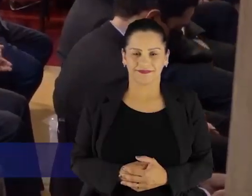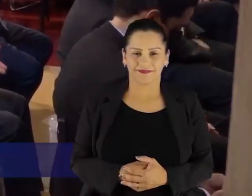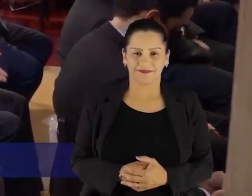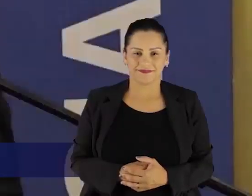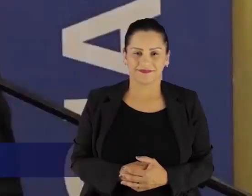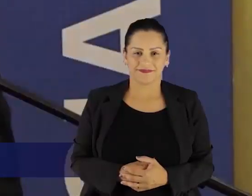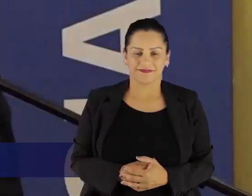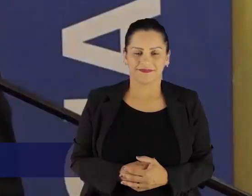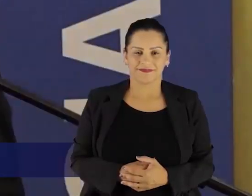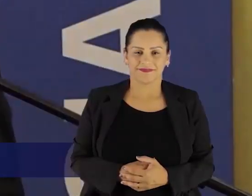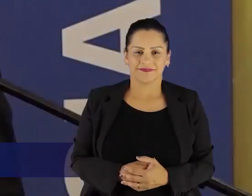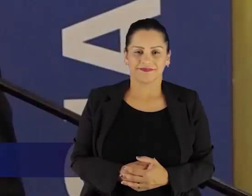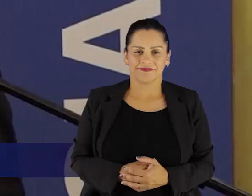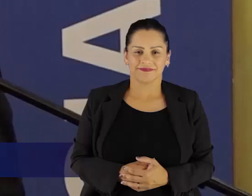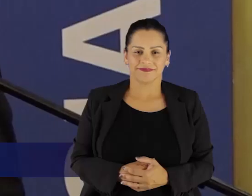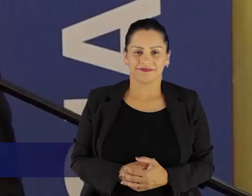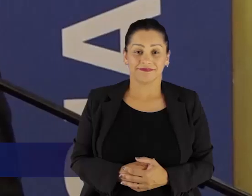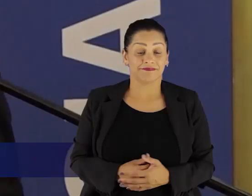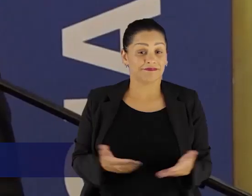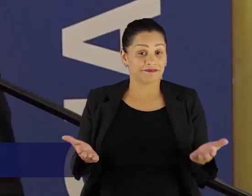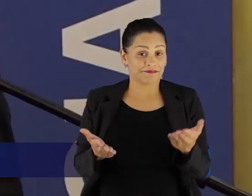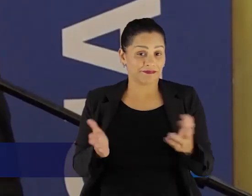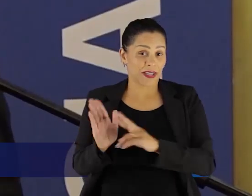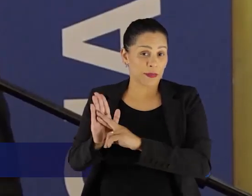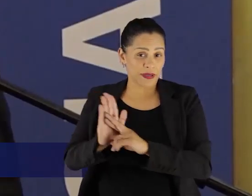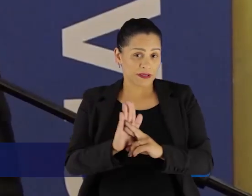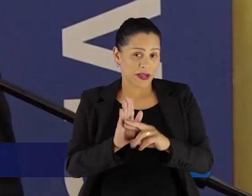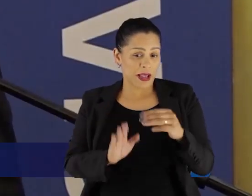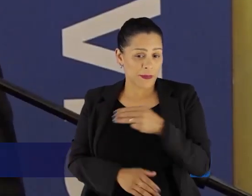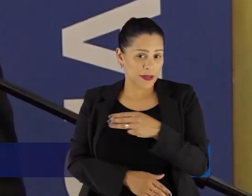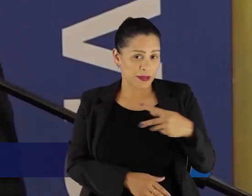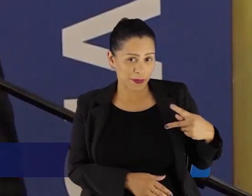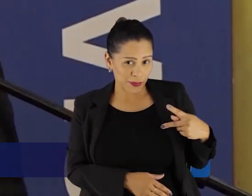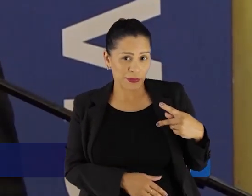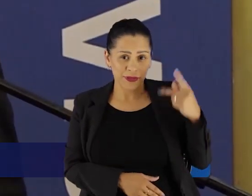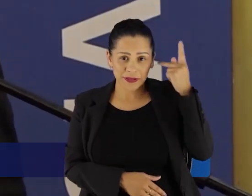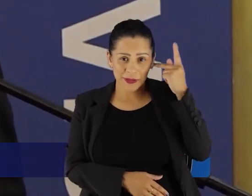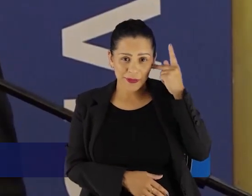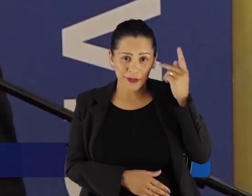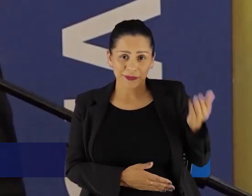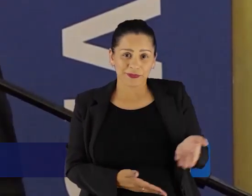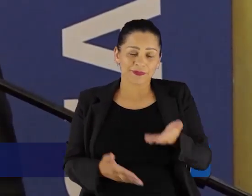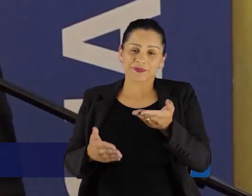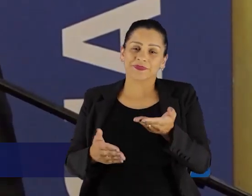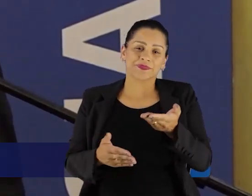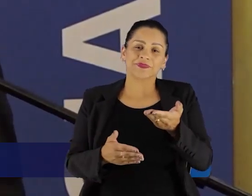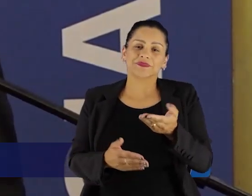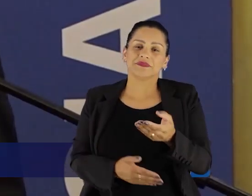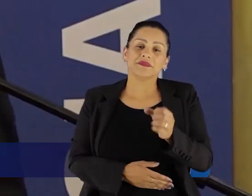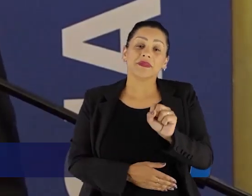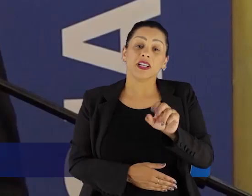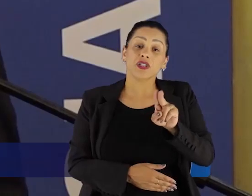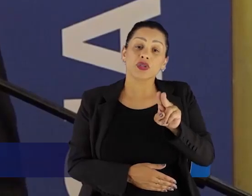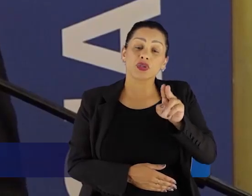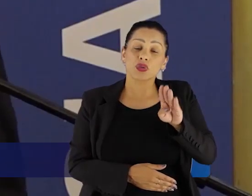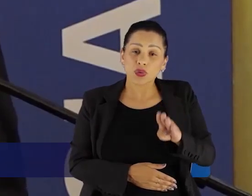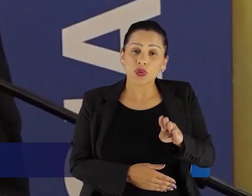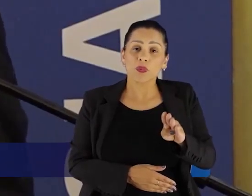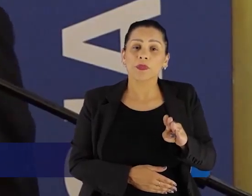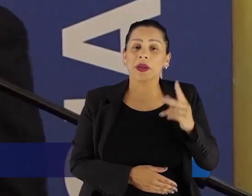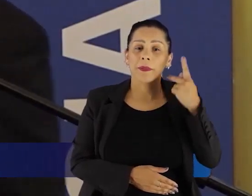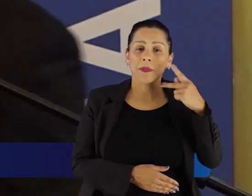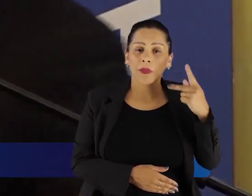é para falar em nome do Ministério Público do Estado de São Paulo ou com a palavra o subprocurador-geral Wallace Paiva Martins